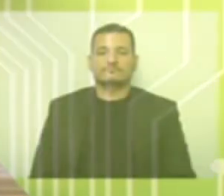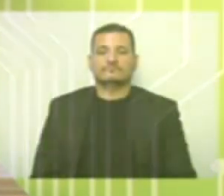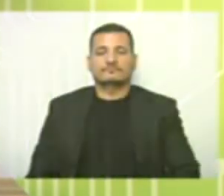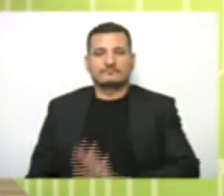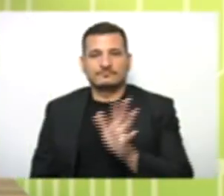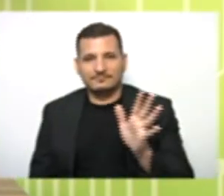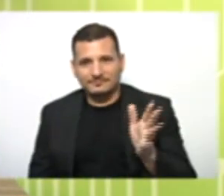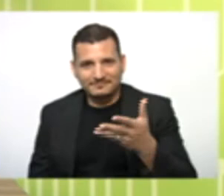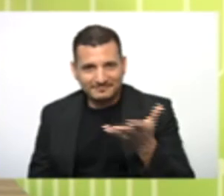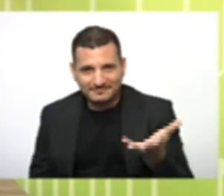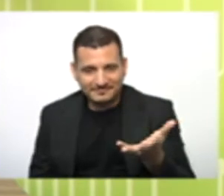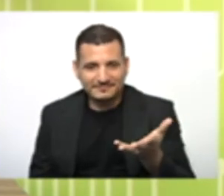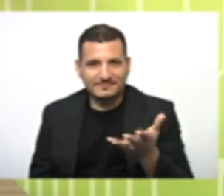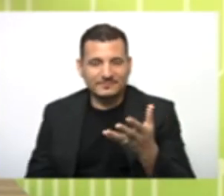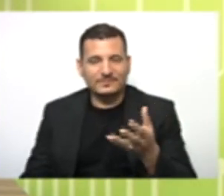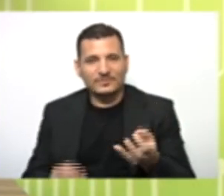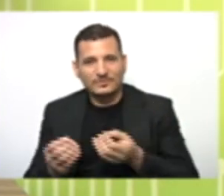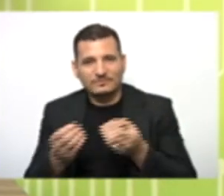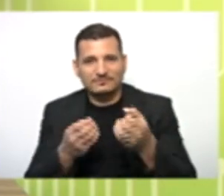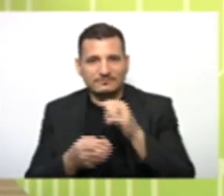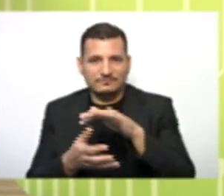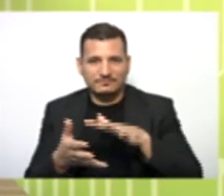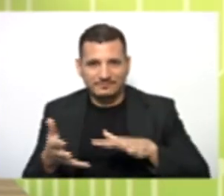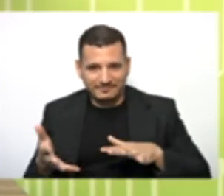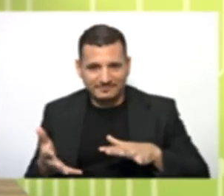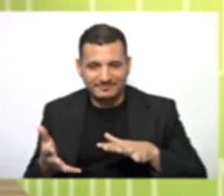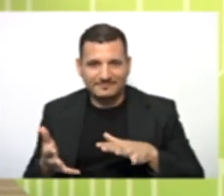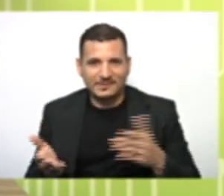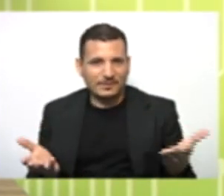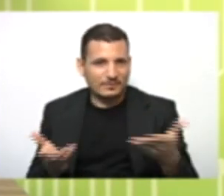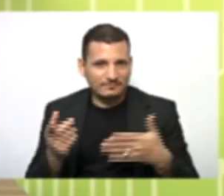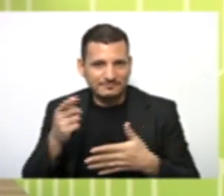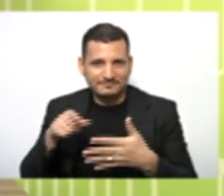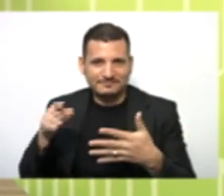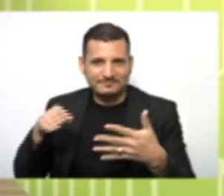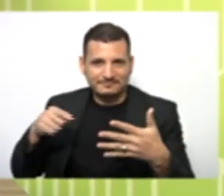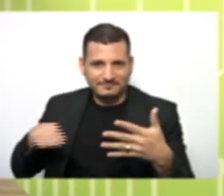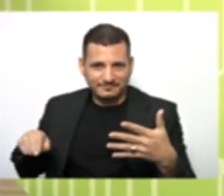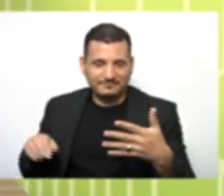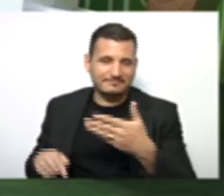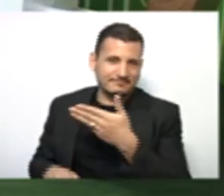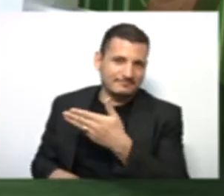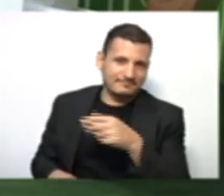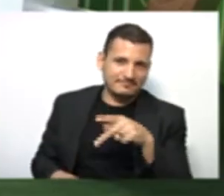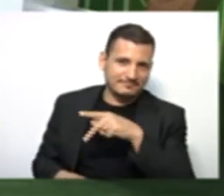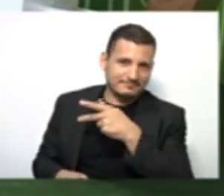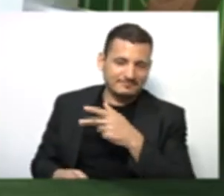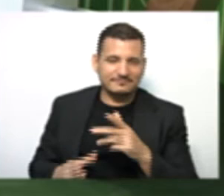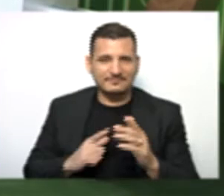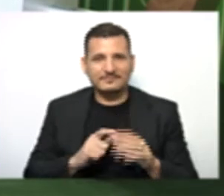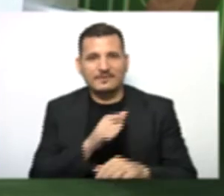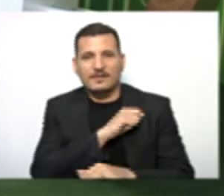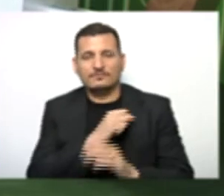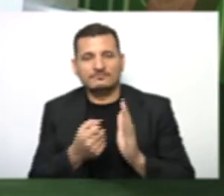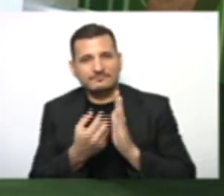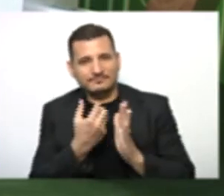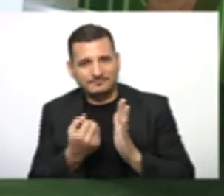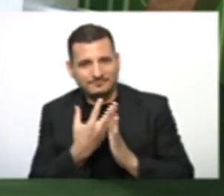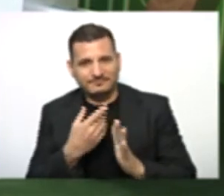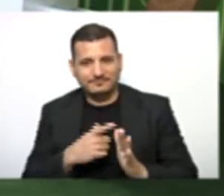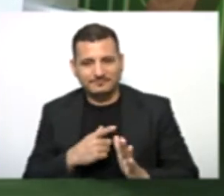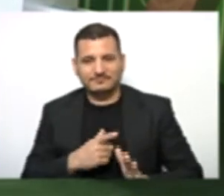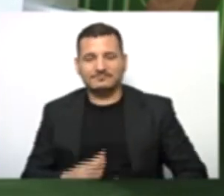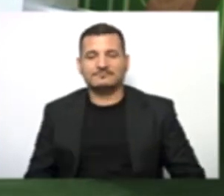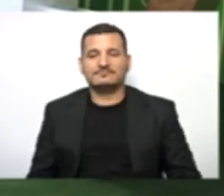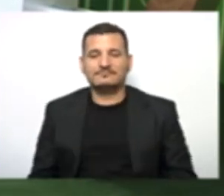E aí, pessoal, como foi com a nossa atividade? Vamos para a correção? Professora, participações? Isso. Algumas participações